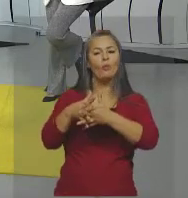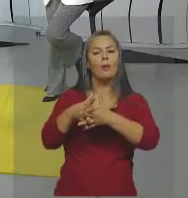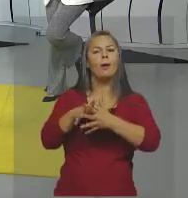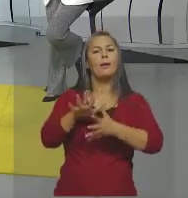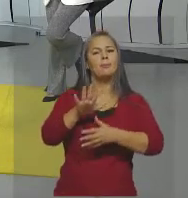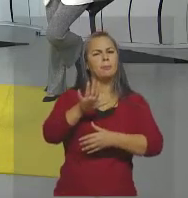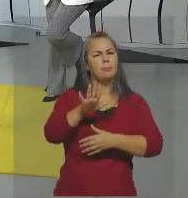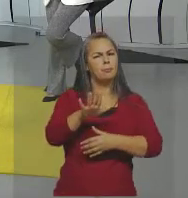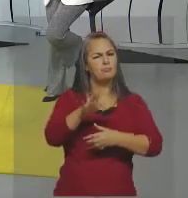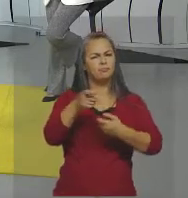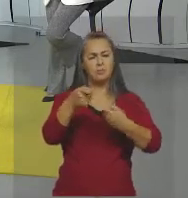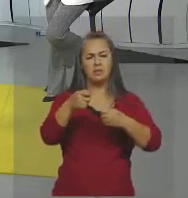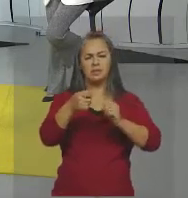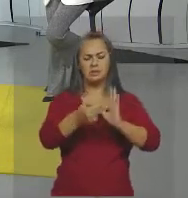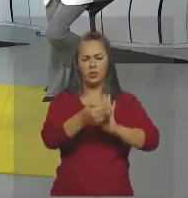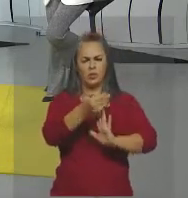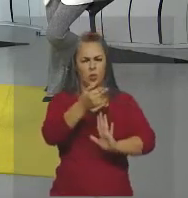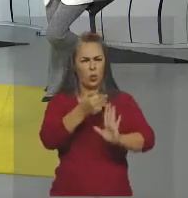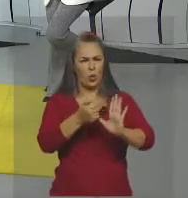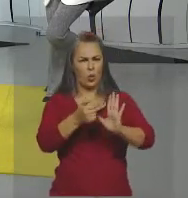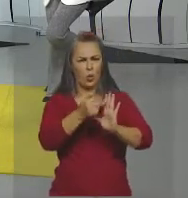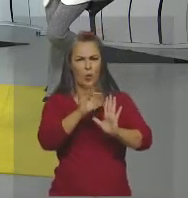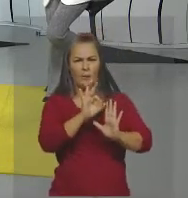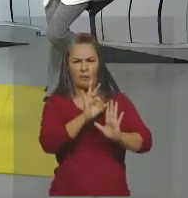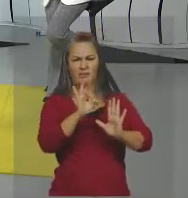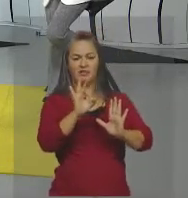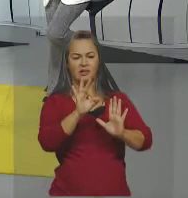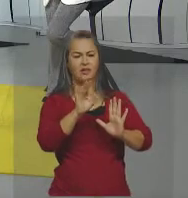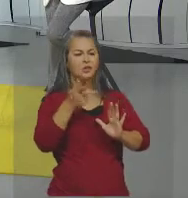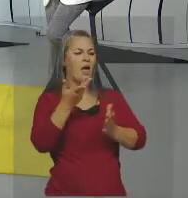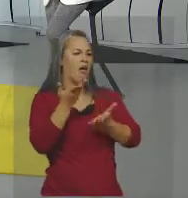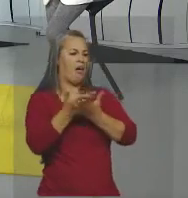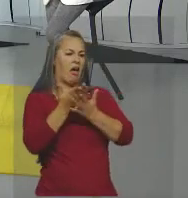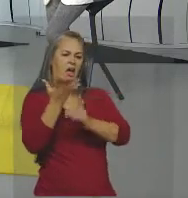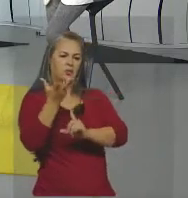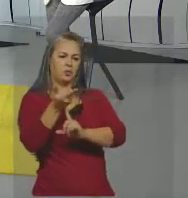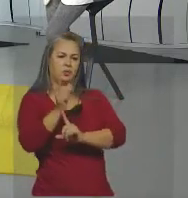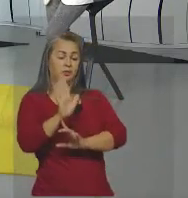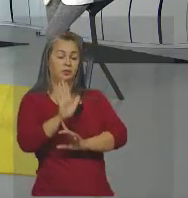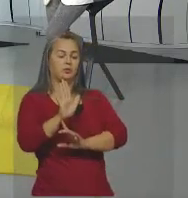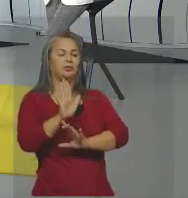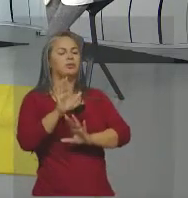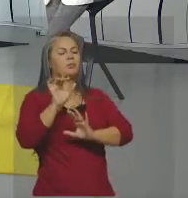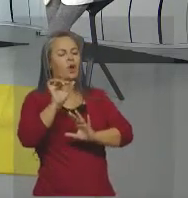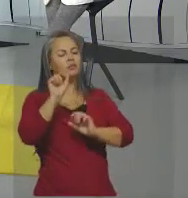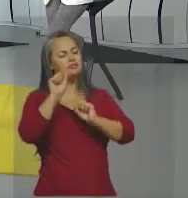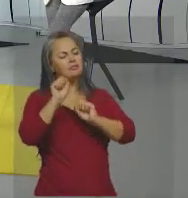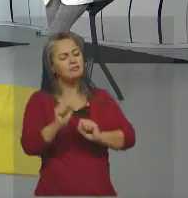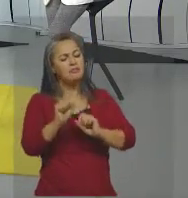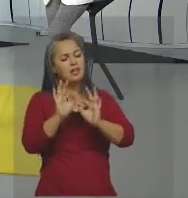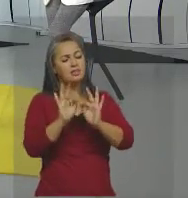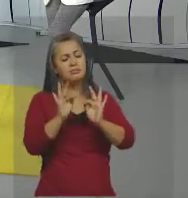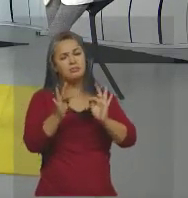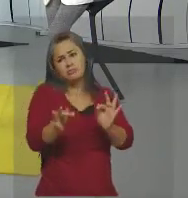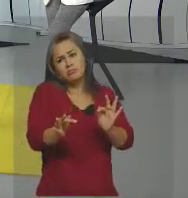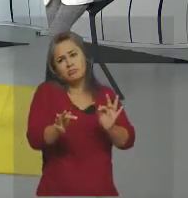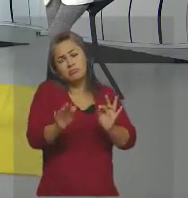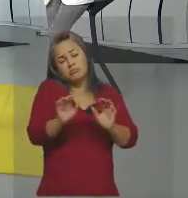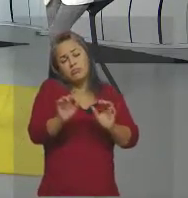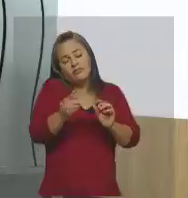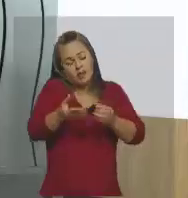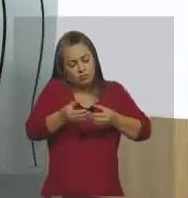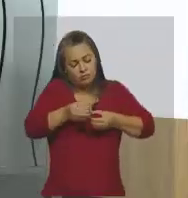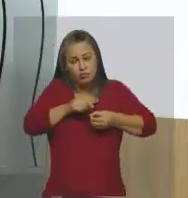mas não precisa de fazer um desenho miraboloso. Não é aula de artes aqui, Pode ser um esquema, isso, perfeito. Pode ser uma bola, um desenho de uma bola como se